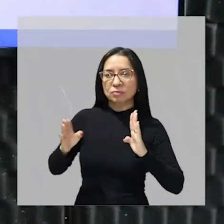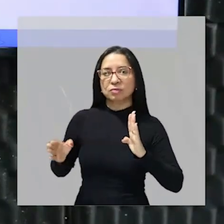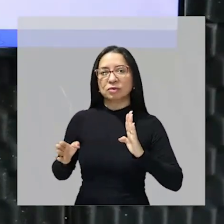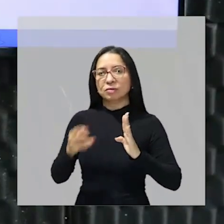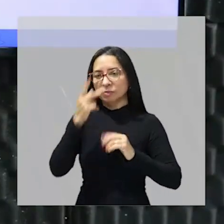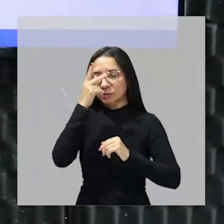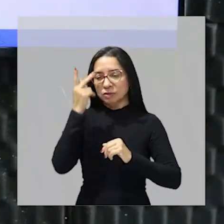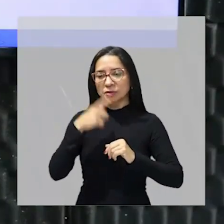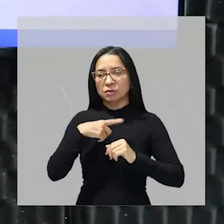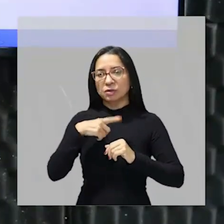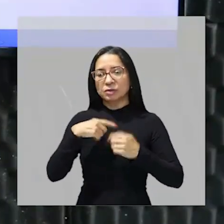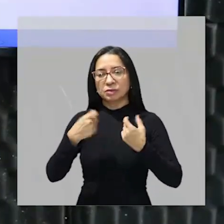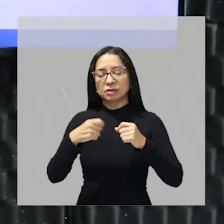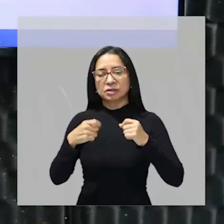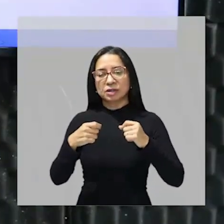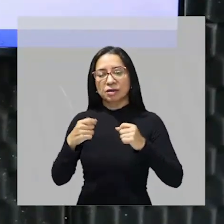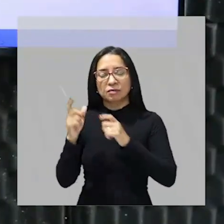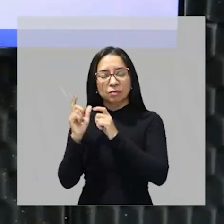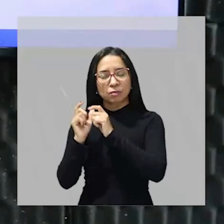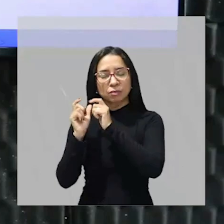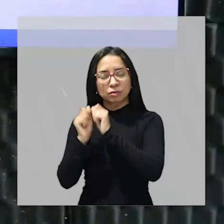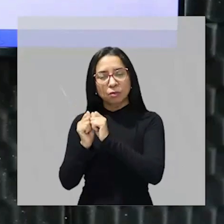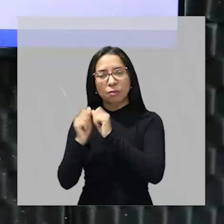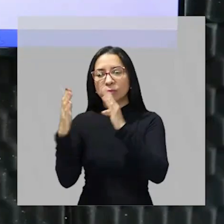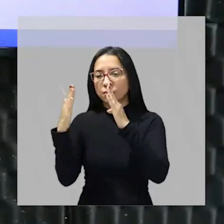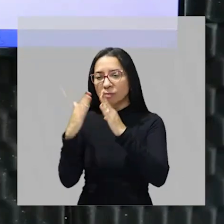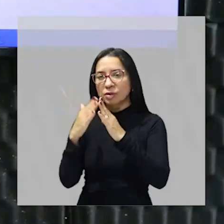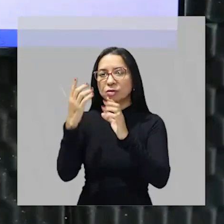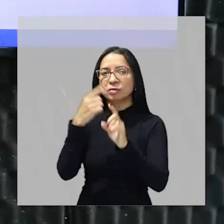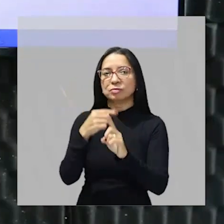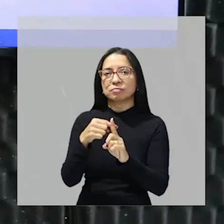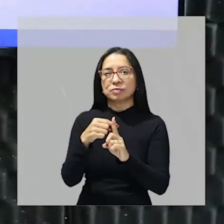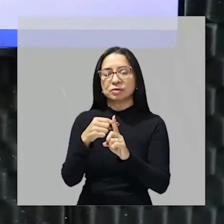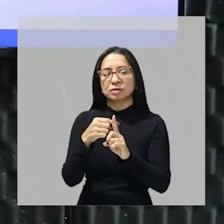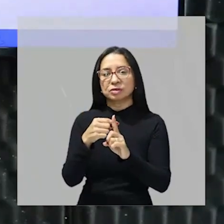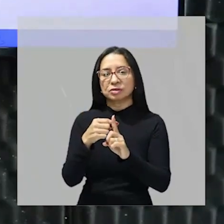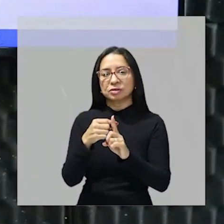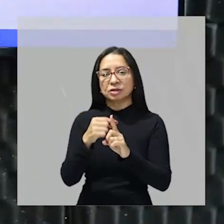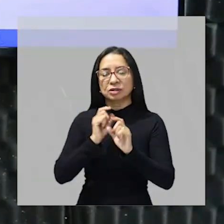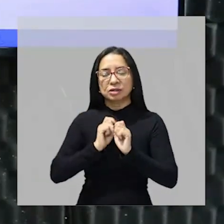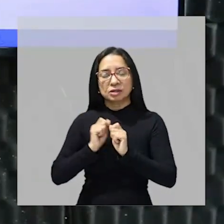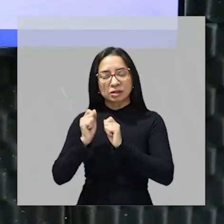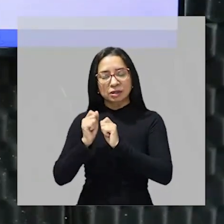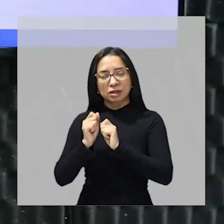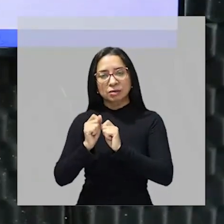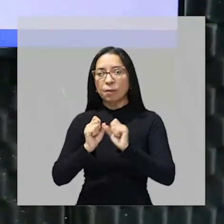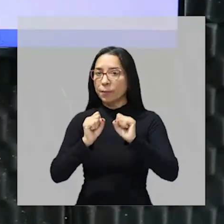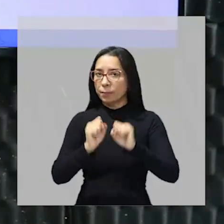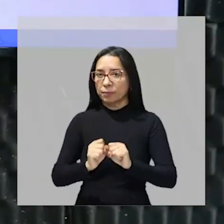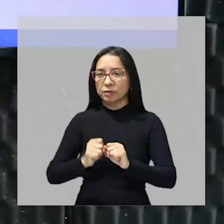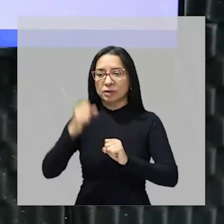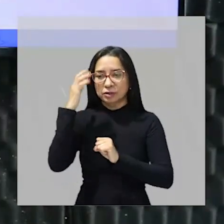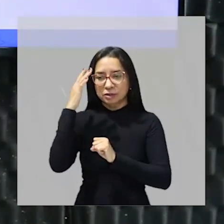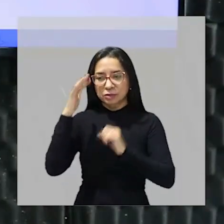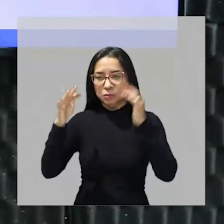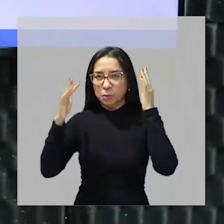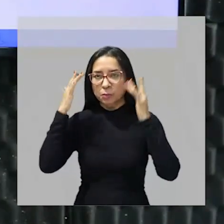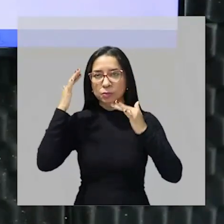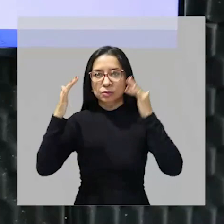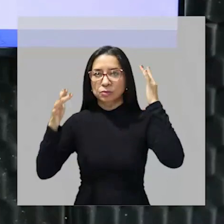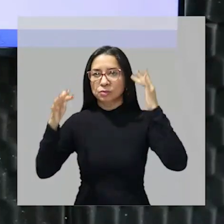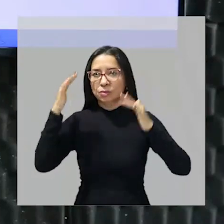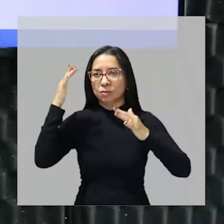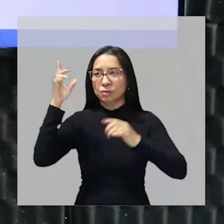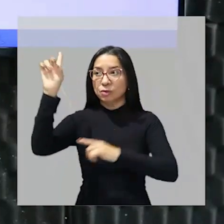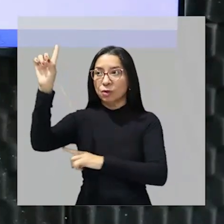templo, se entregar mesmo aquele ritual para que eles pudessem, no sonho, né, as entidades,